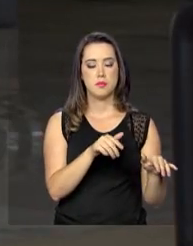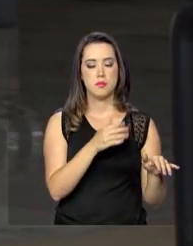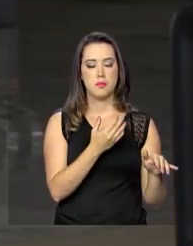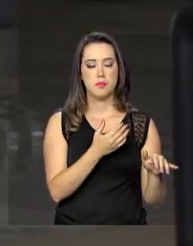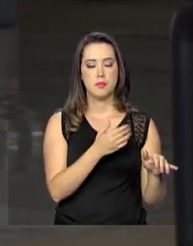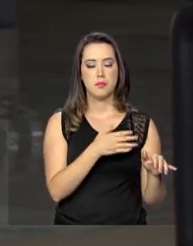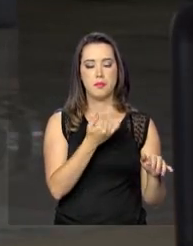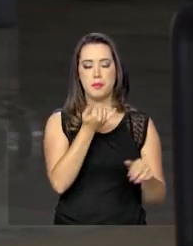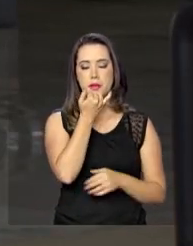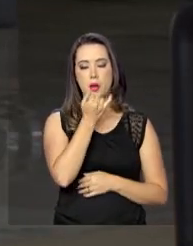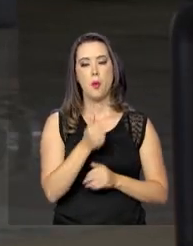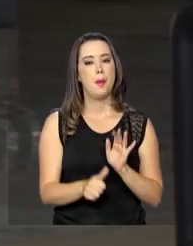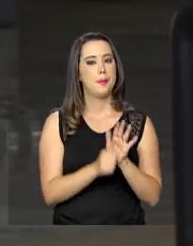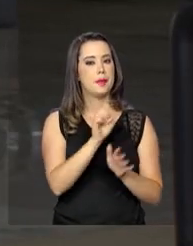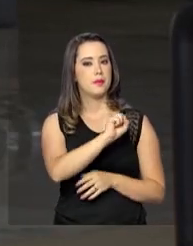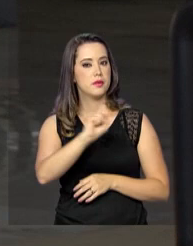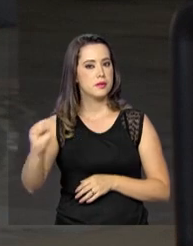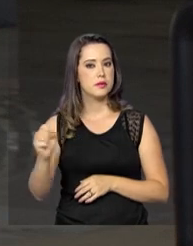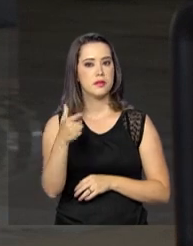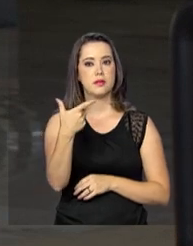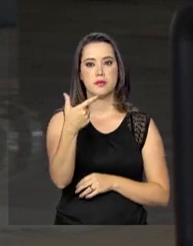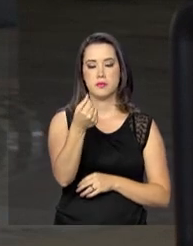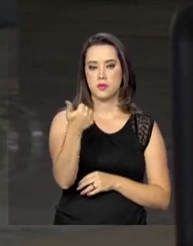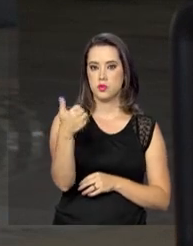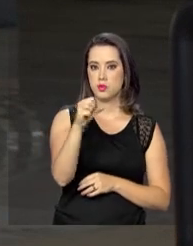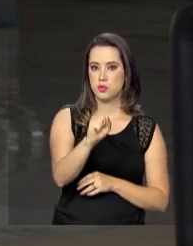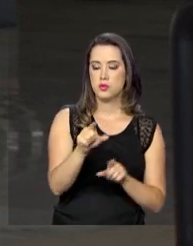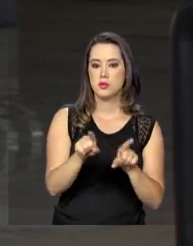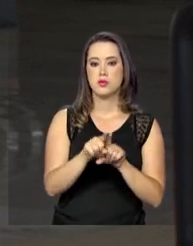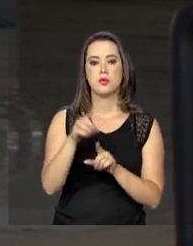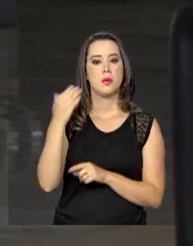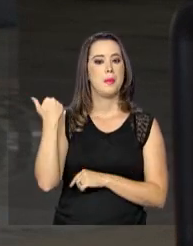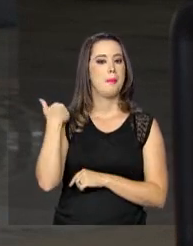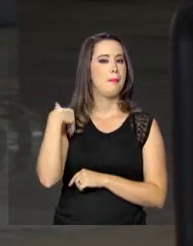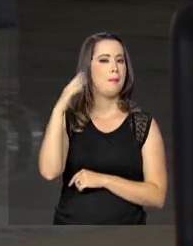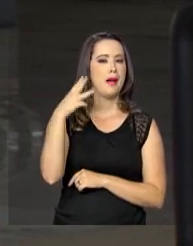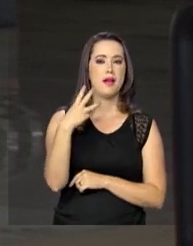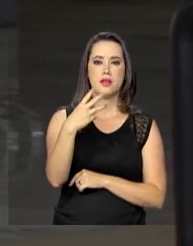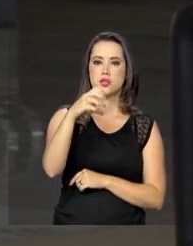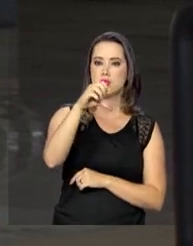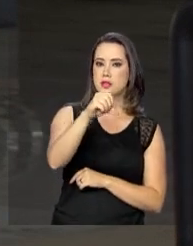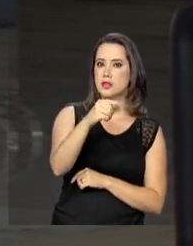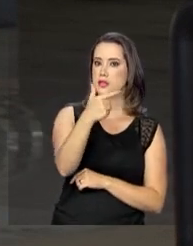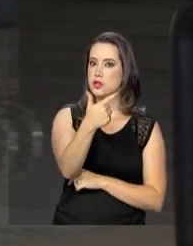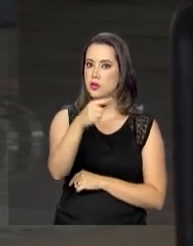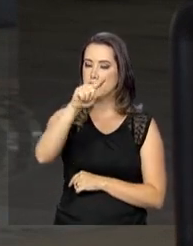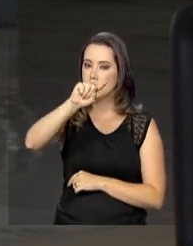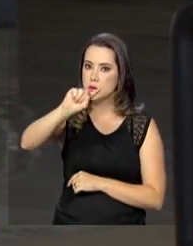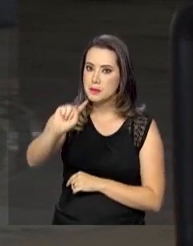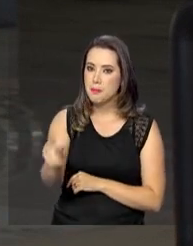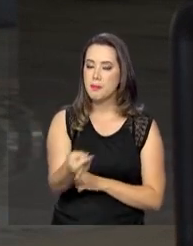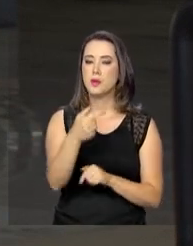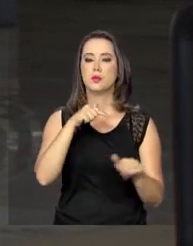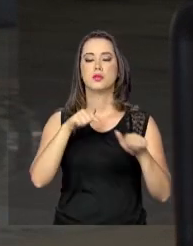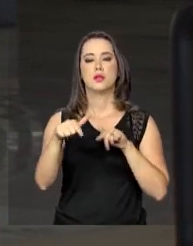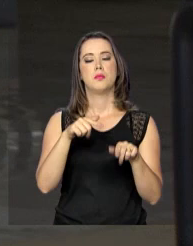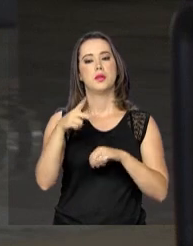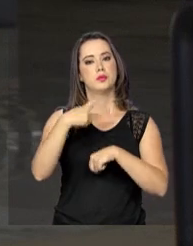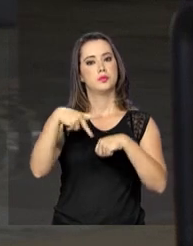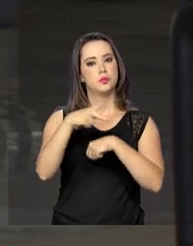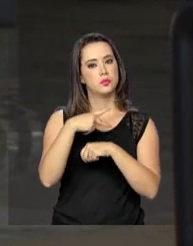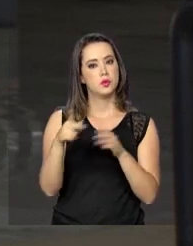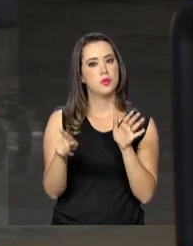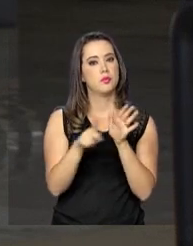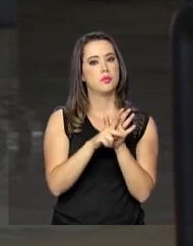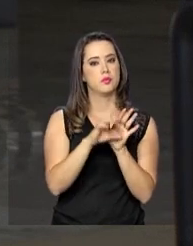392 mil empregos no país mais de 392 mil empregos segundo dados do cadastro geral